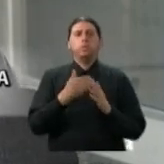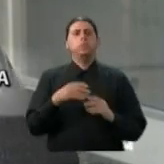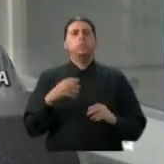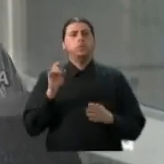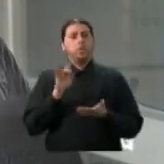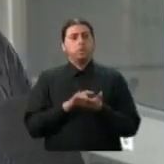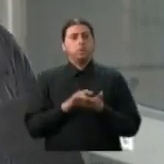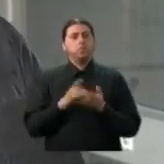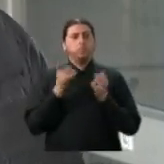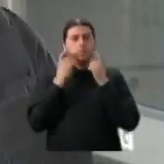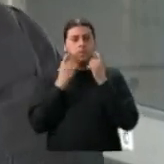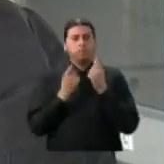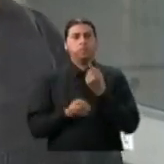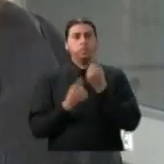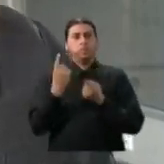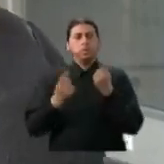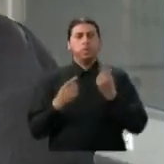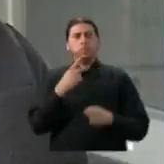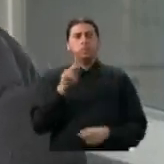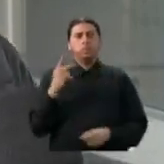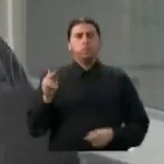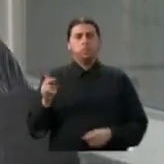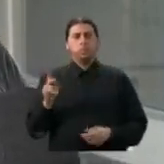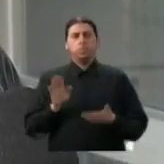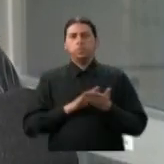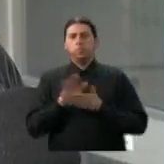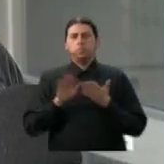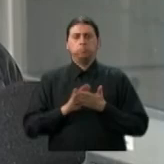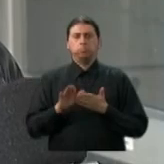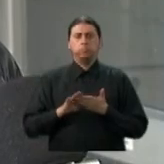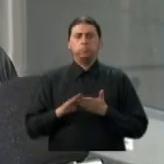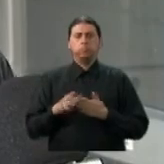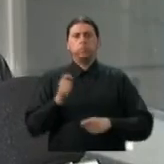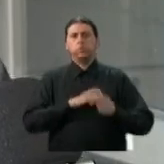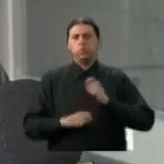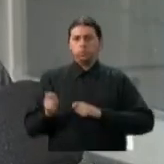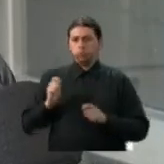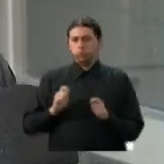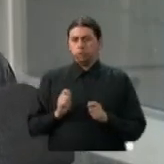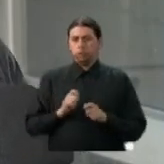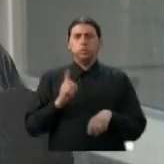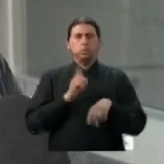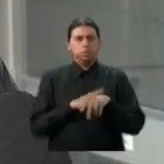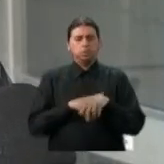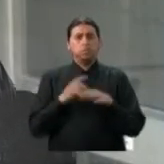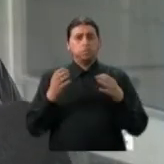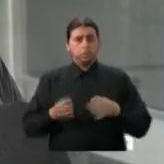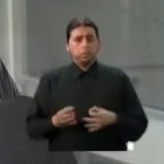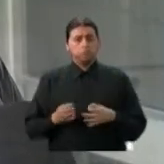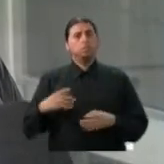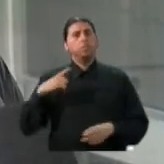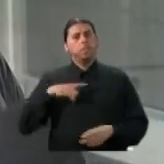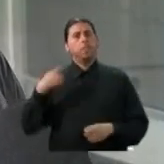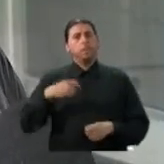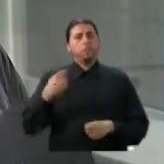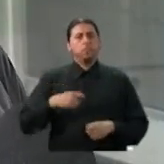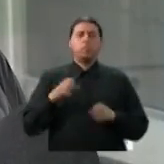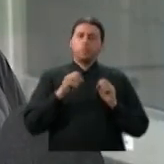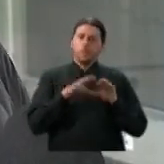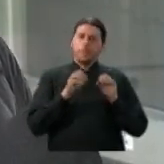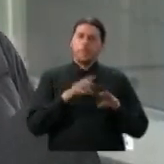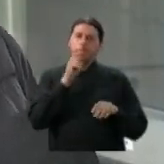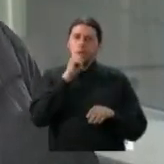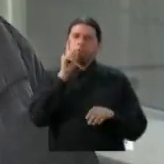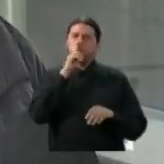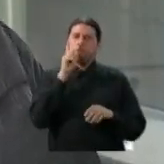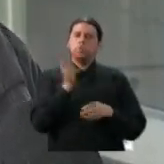calendário. Caso perceba que alguma delas não foi administrada dentro do seu tempo, ela tem o